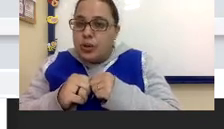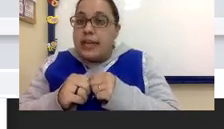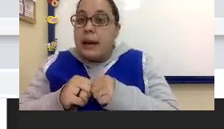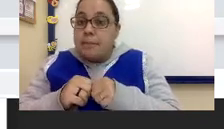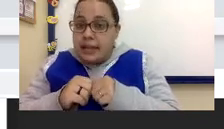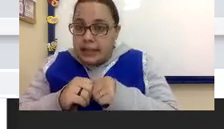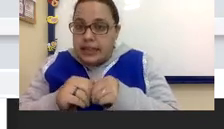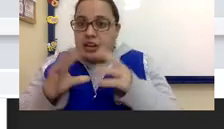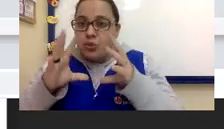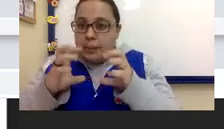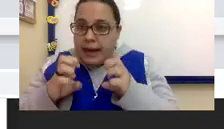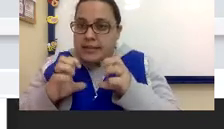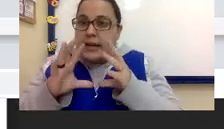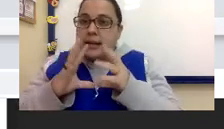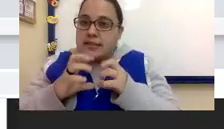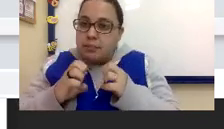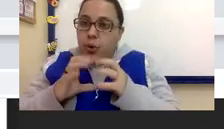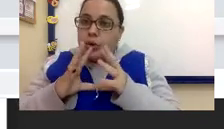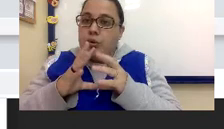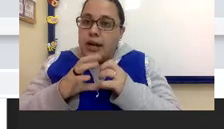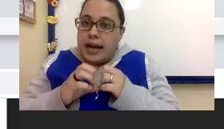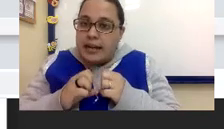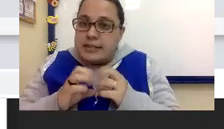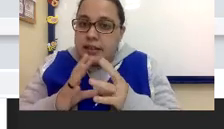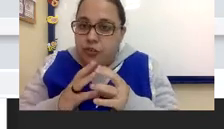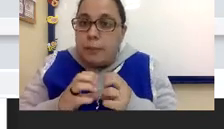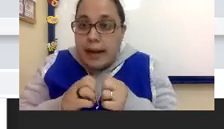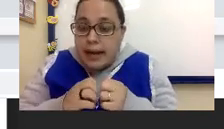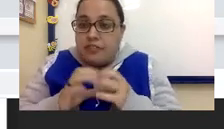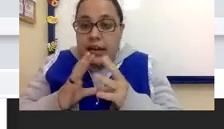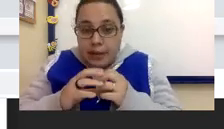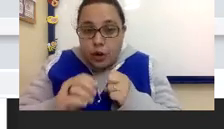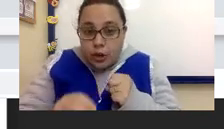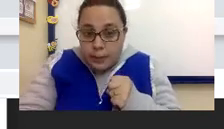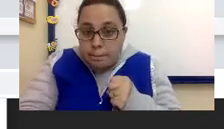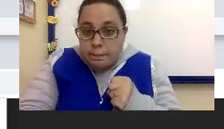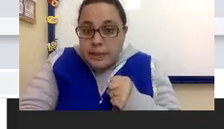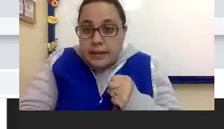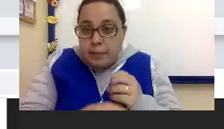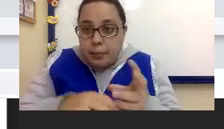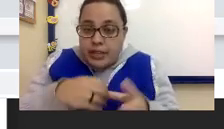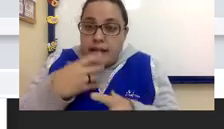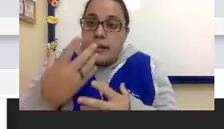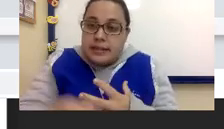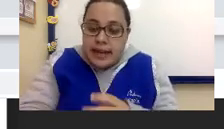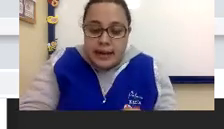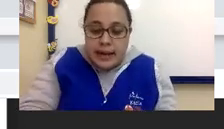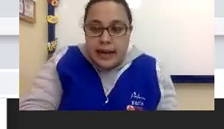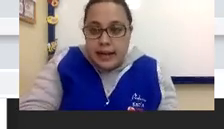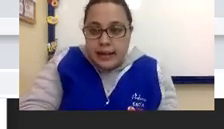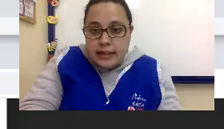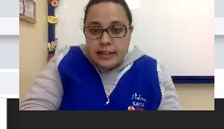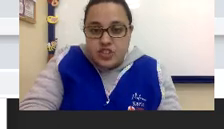pancreático e a bile, que ajuda mais ainda esse bolo a se formar, a ficar melhor, né? Para poder